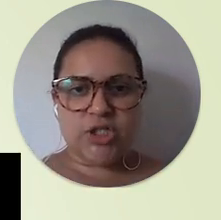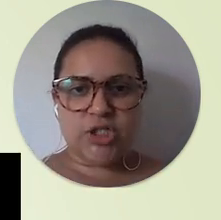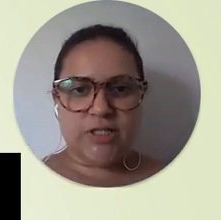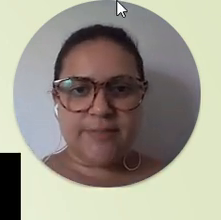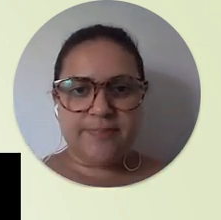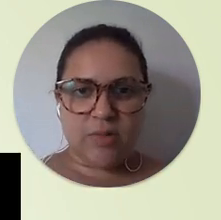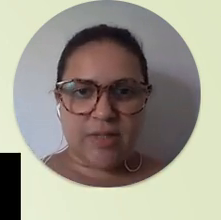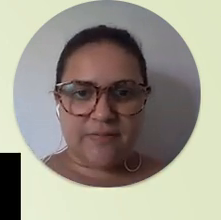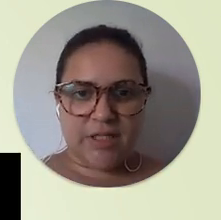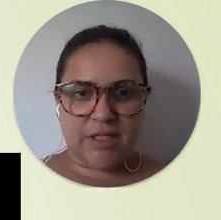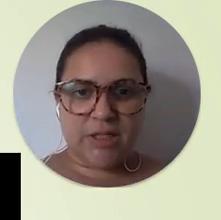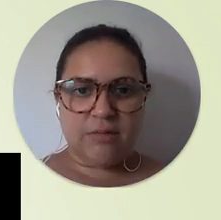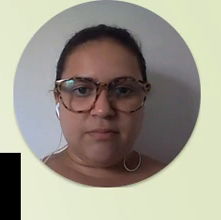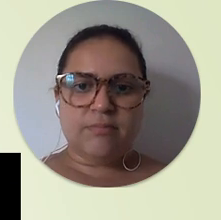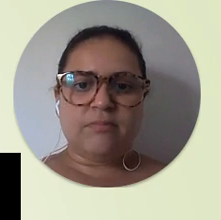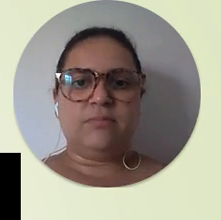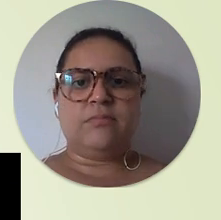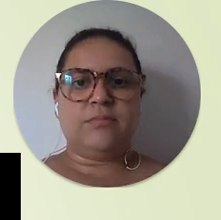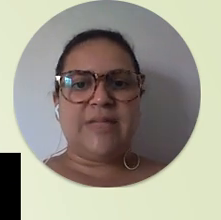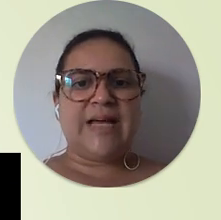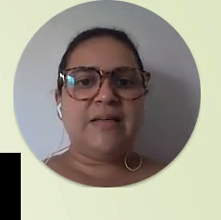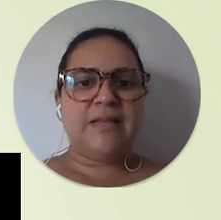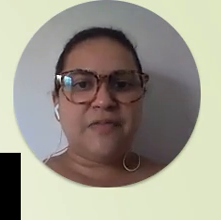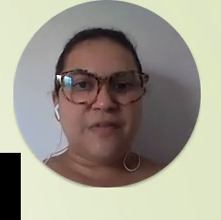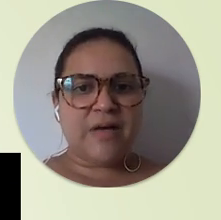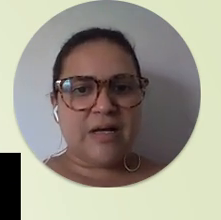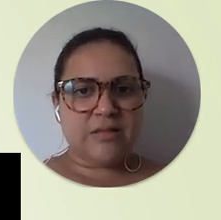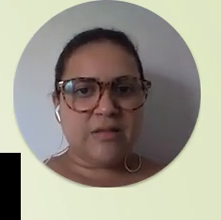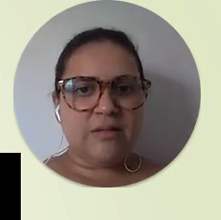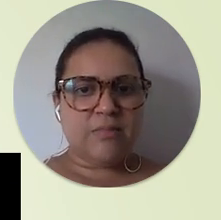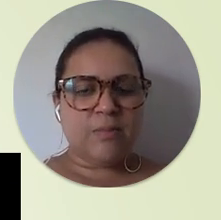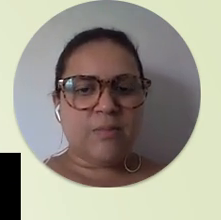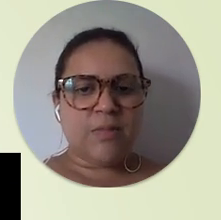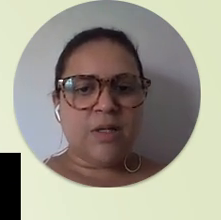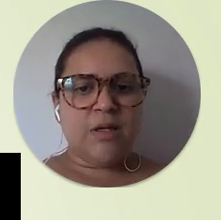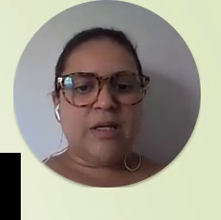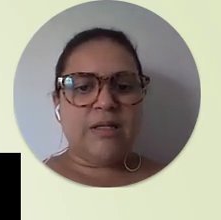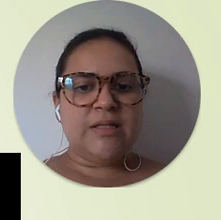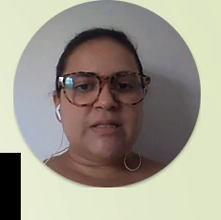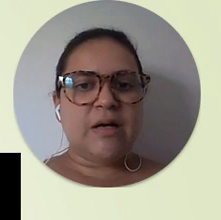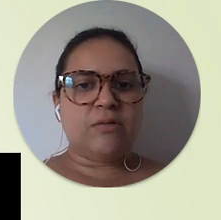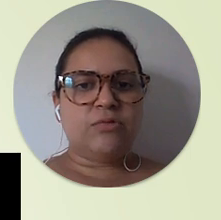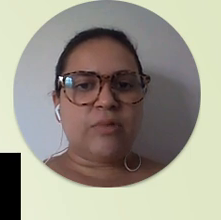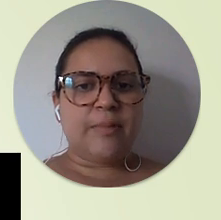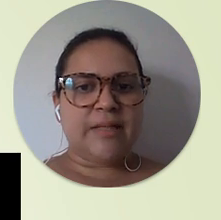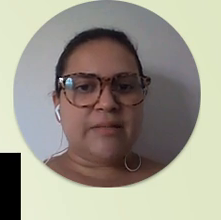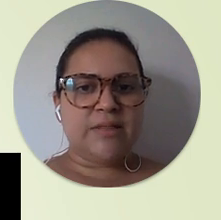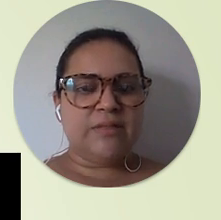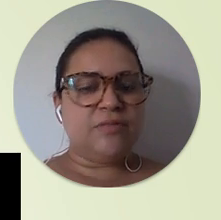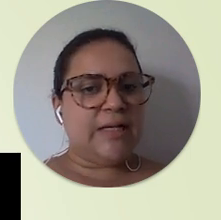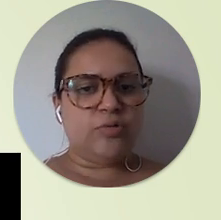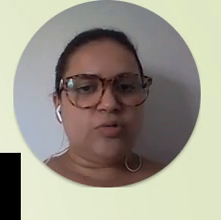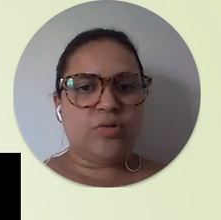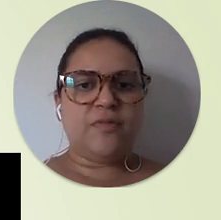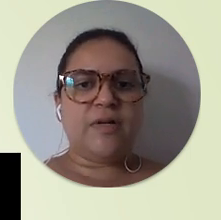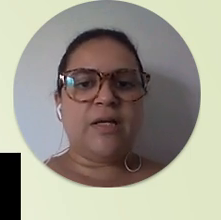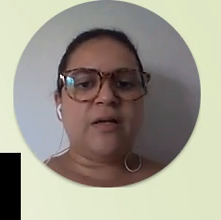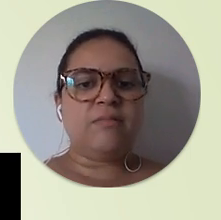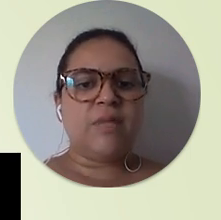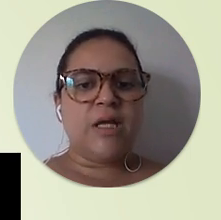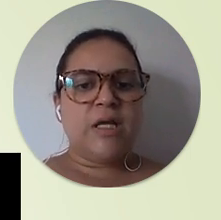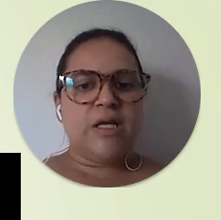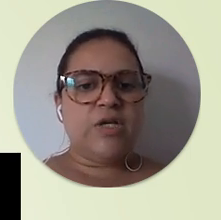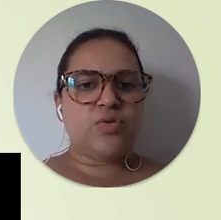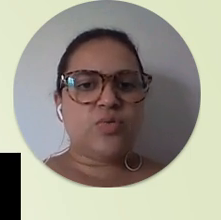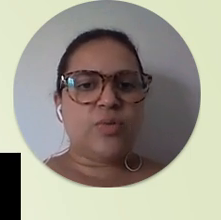gente vai assistir, que eu gravei, da interface inicial do aplicativo. Ele é gratuito, como eu